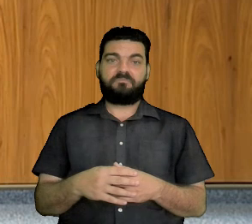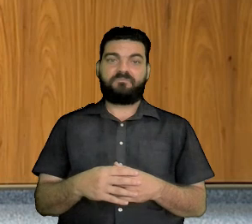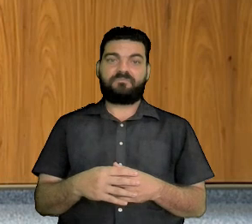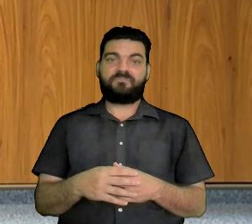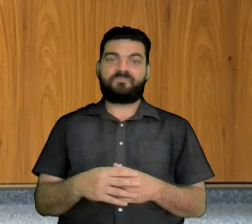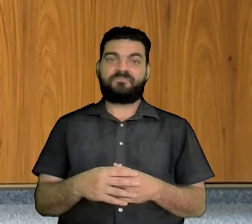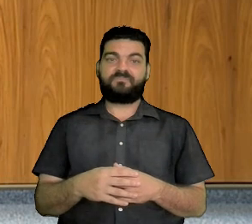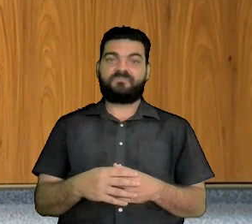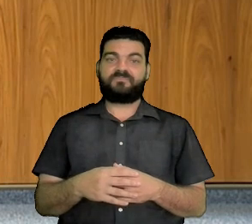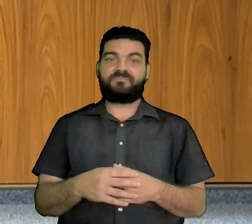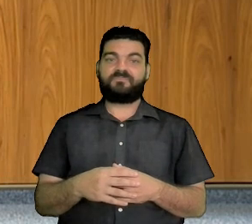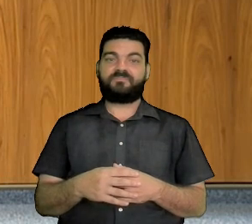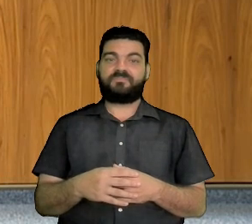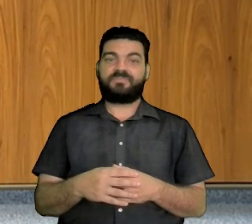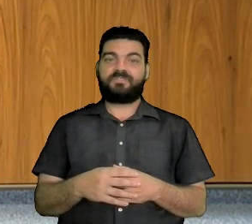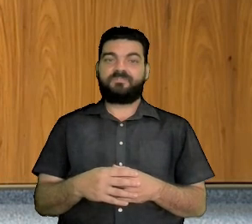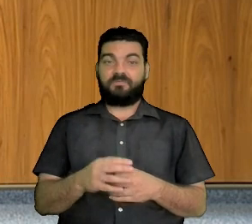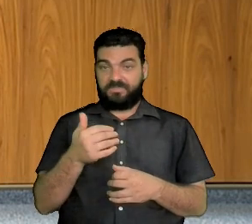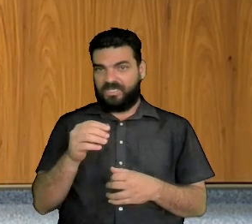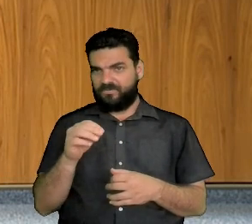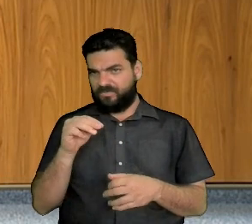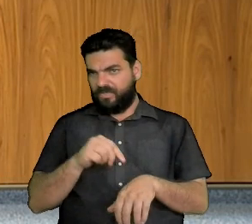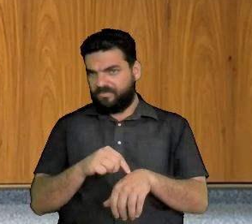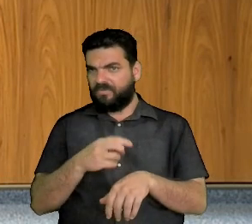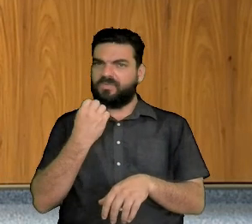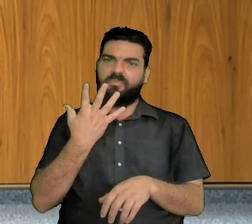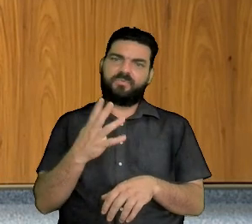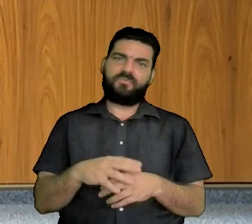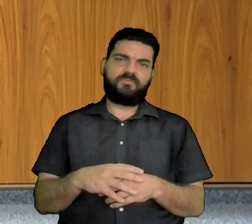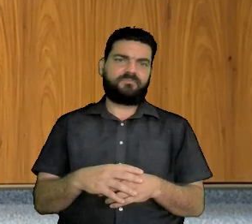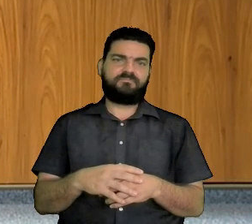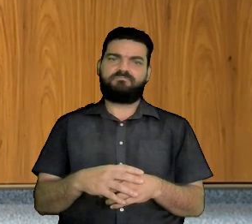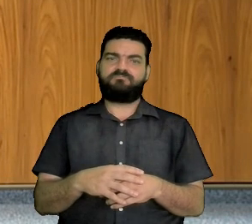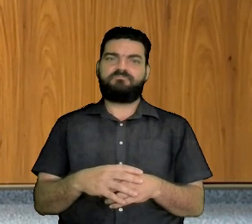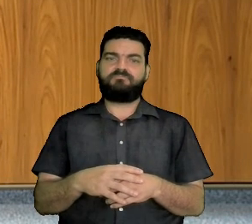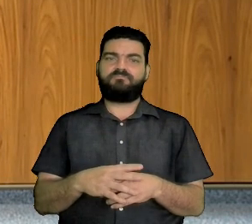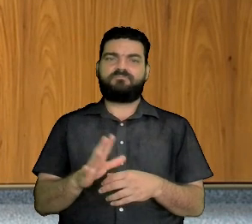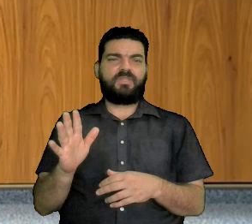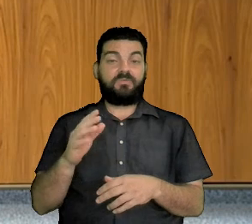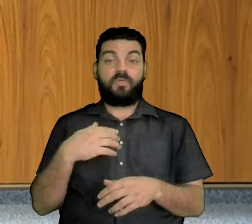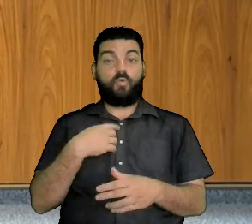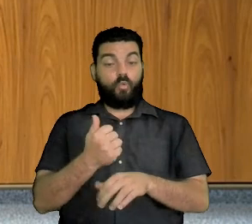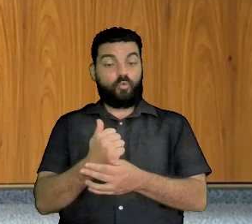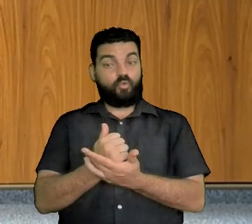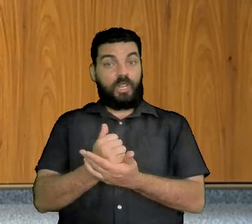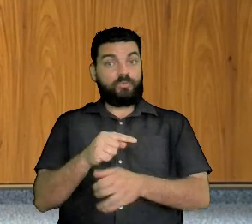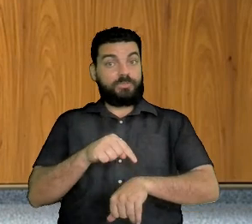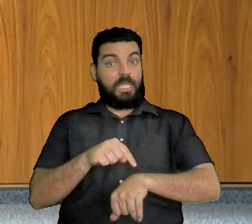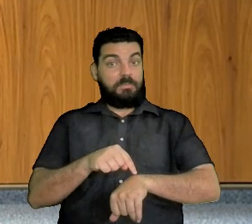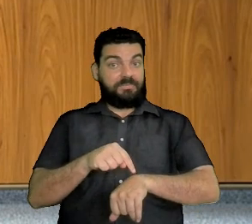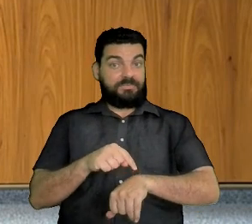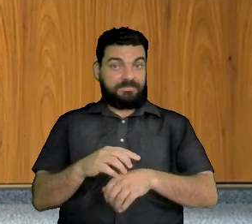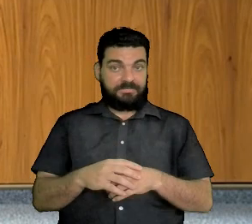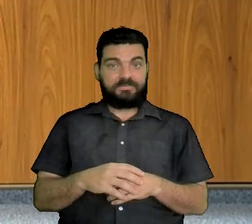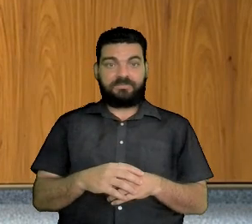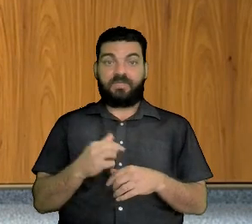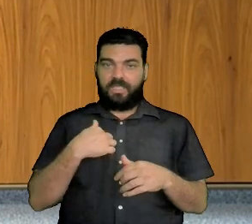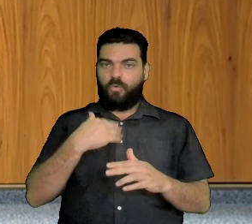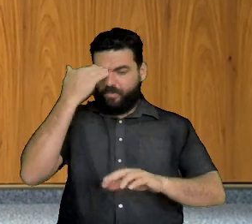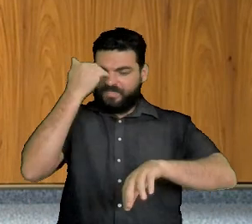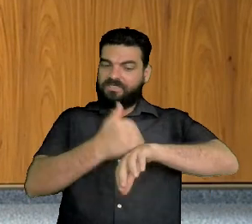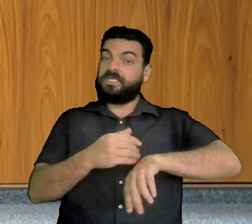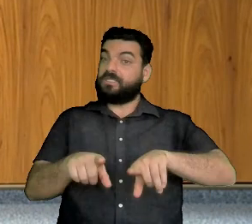mas acho que eu passei dos 5 minutos, né, Daldice? Uns 10. 10? Então 10. tá bom, não vou fazer, porque hoje eu fui